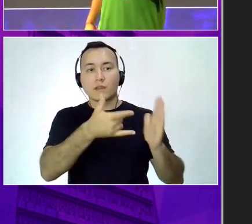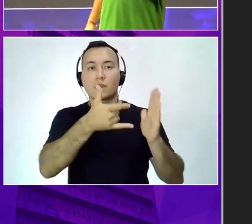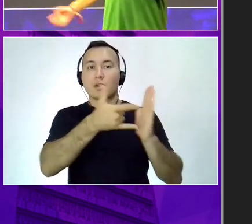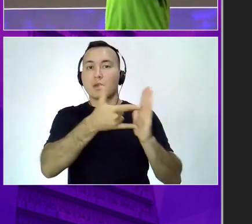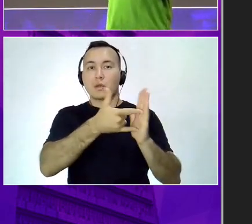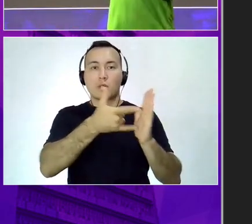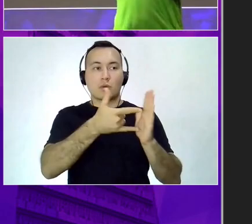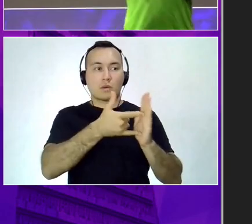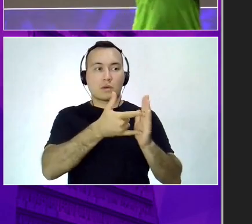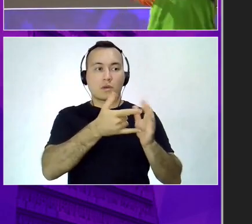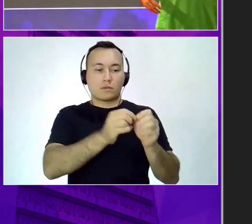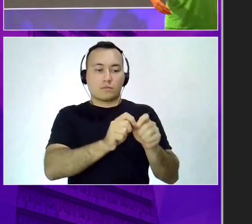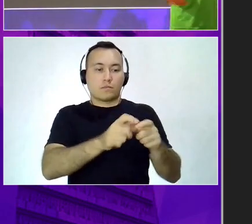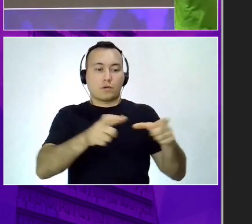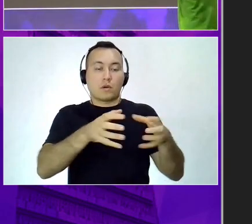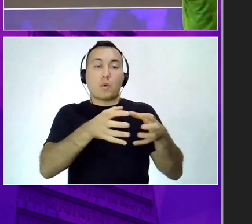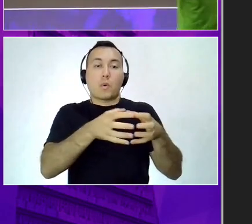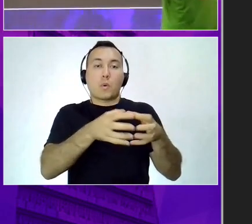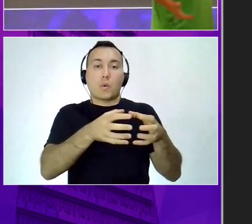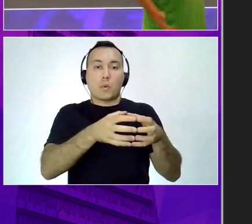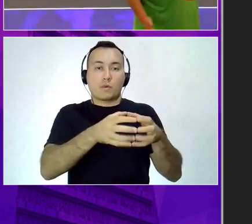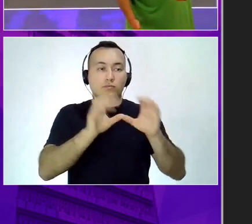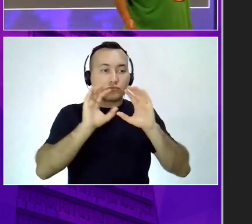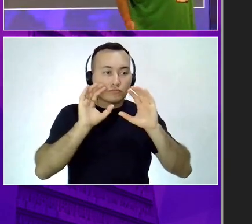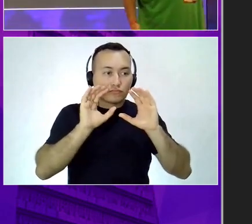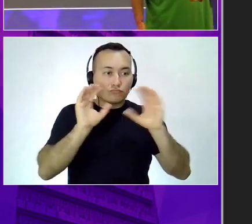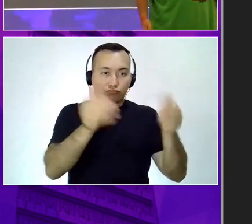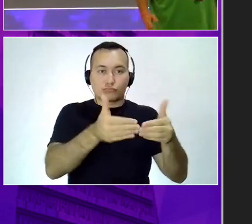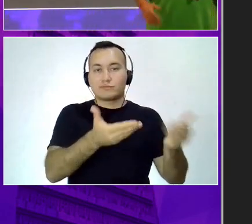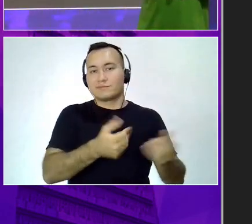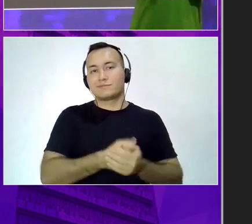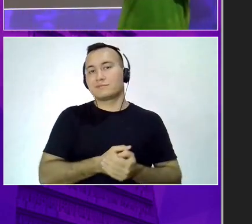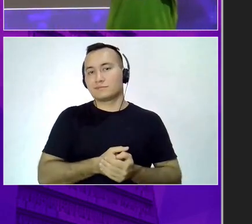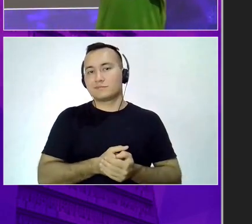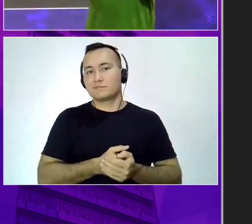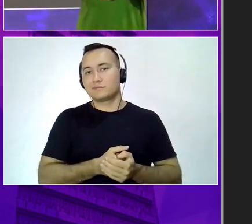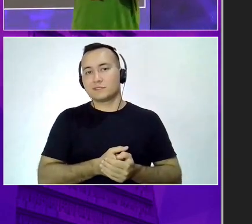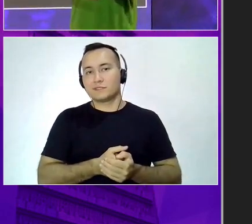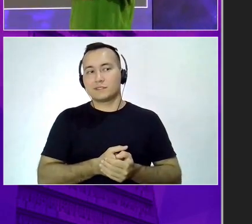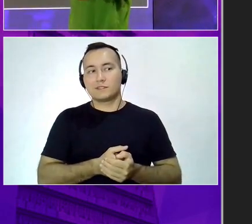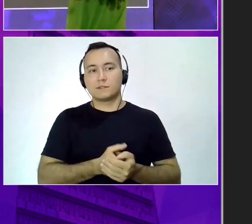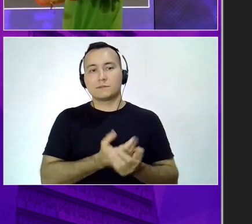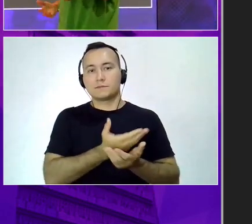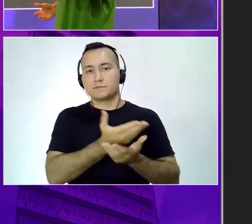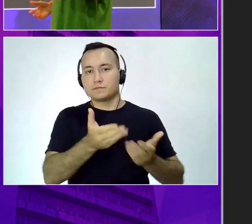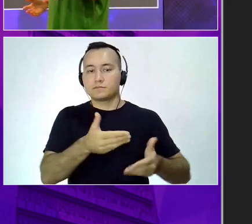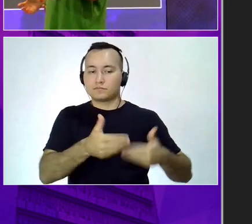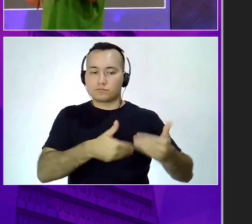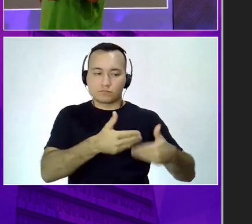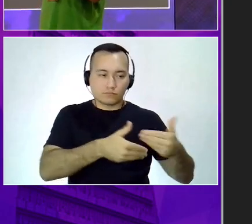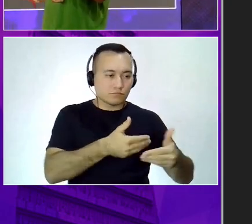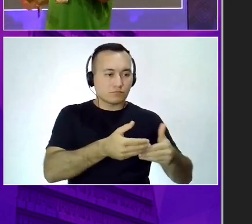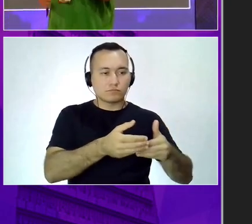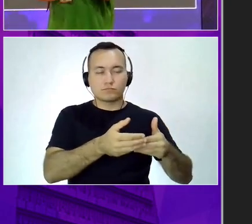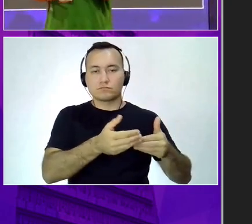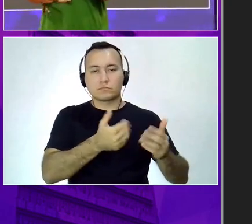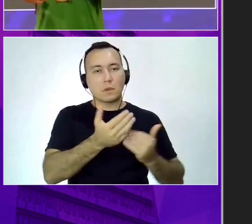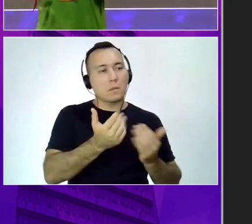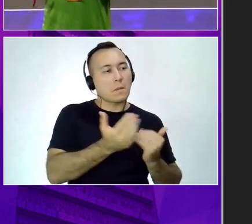deles vindos da minha comunidade de agilidade, sim? E aí a gente começou a criar negócios. A gente tinha um programa,